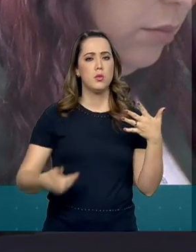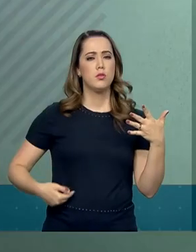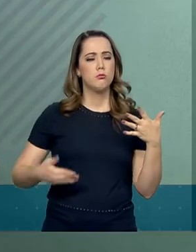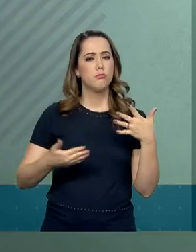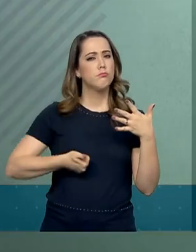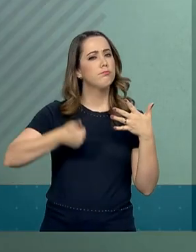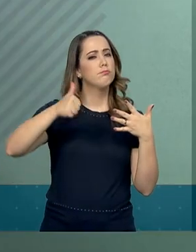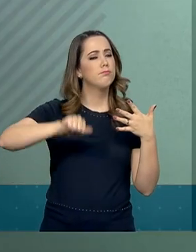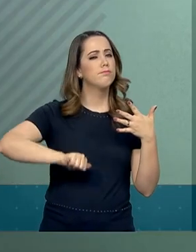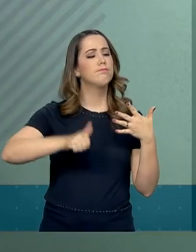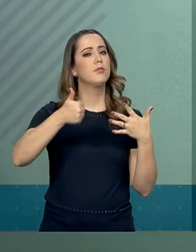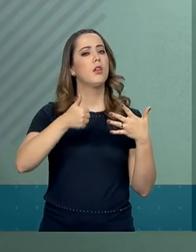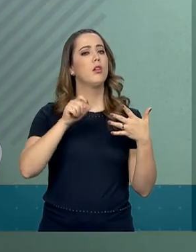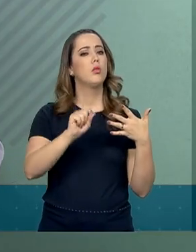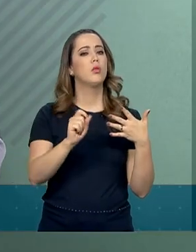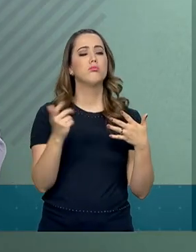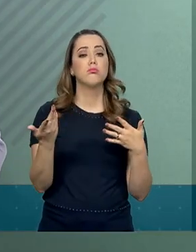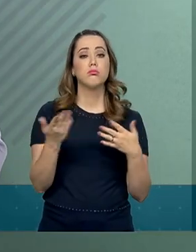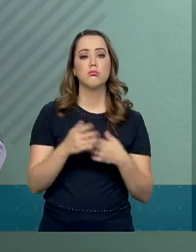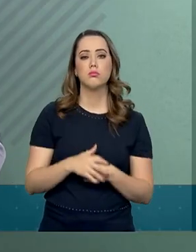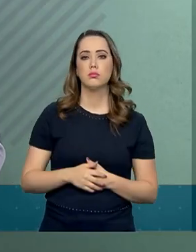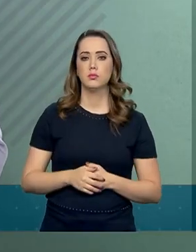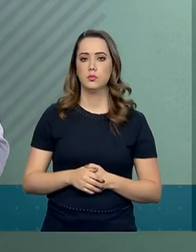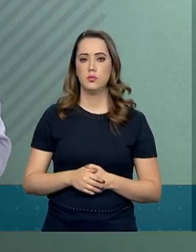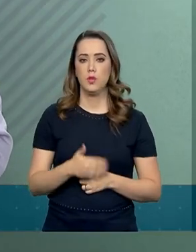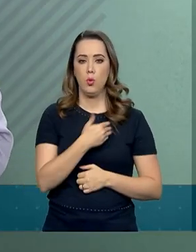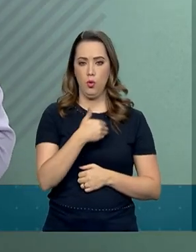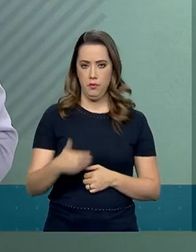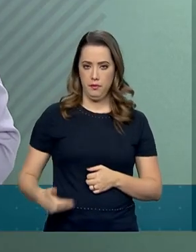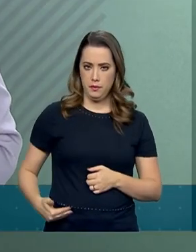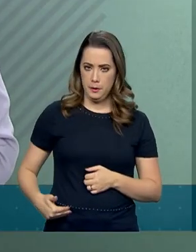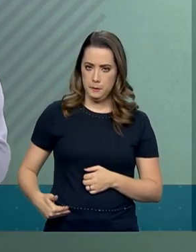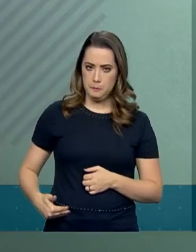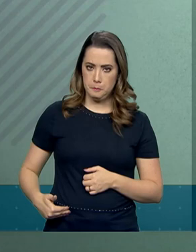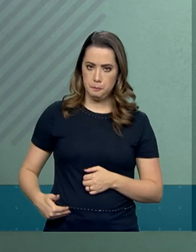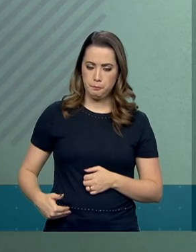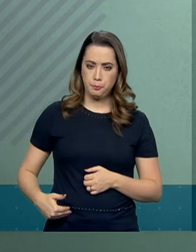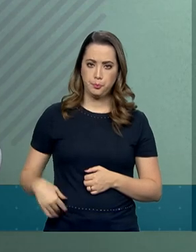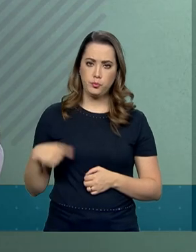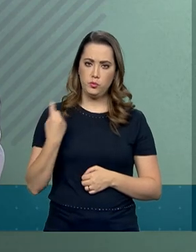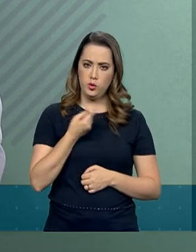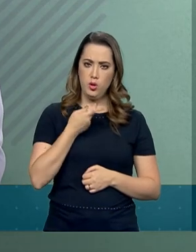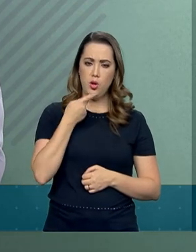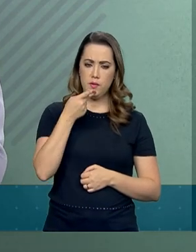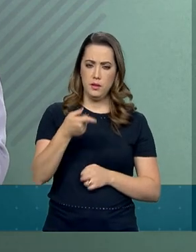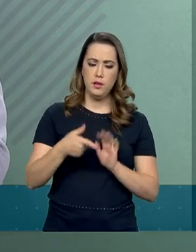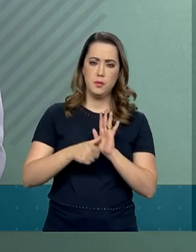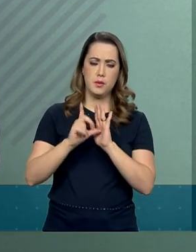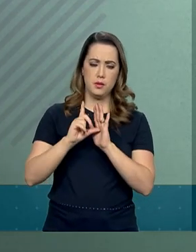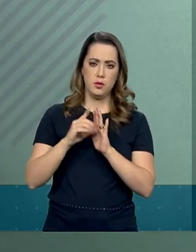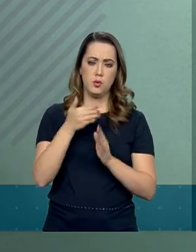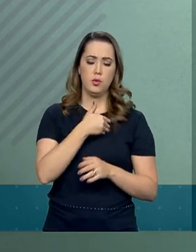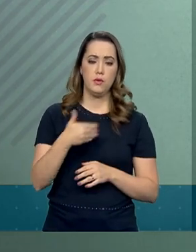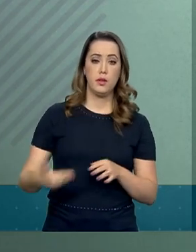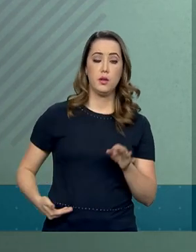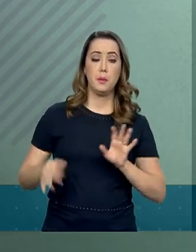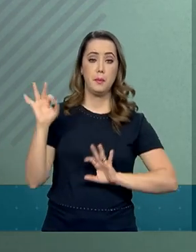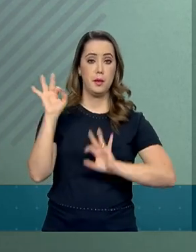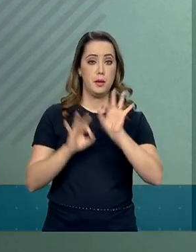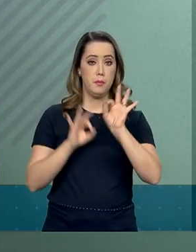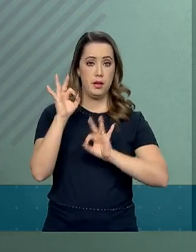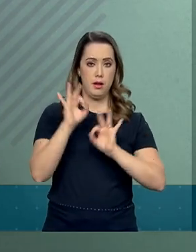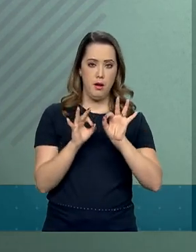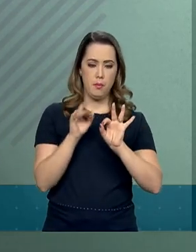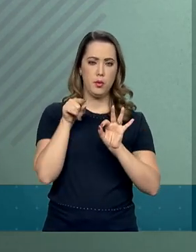o governo como nós nos falamos há pouco ele se preparou inicialmente para